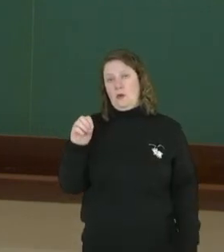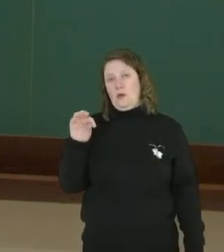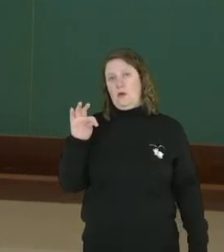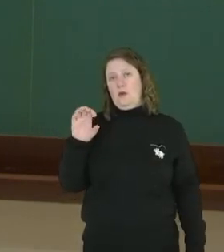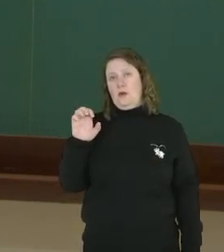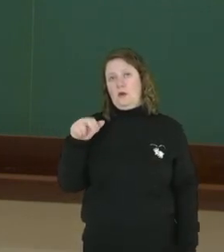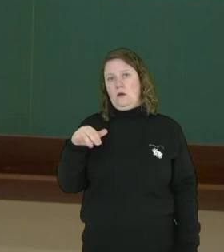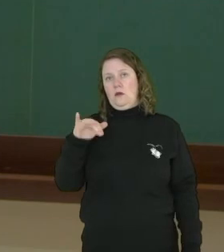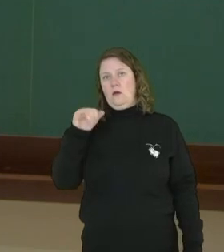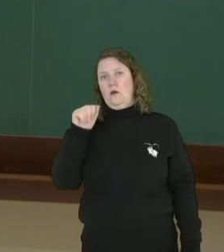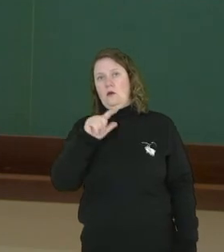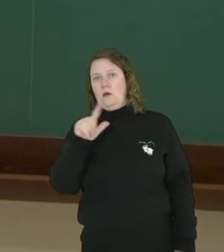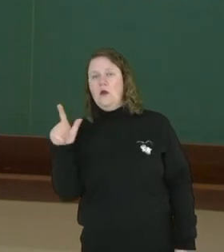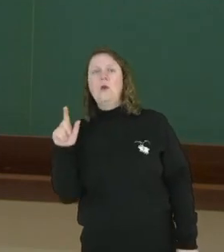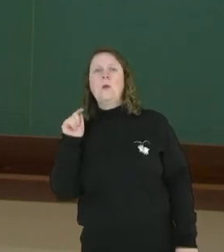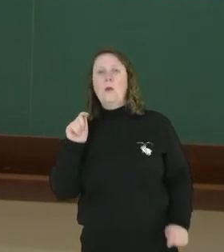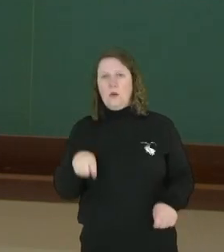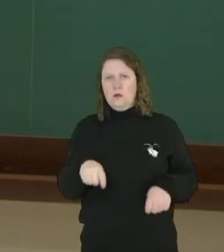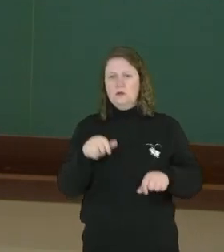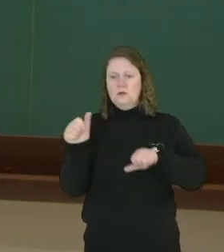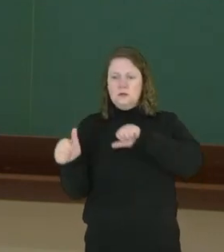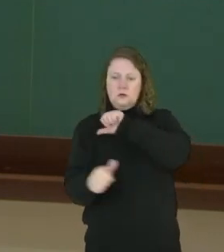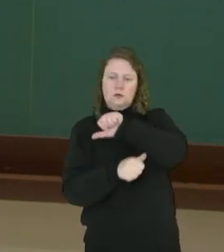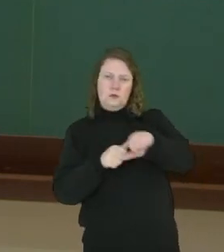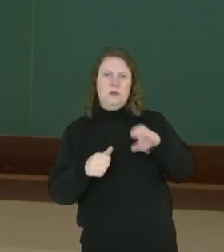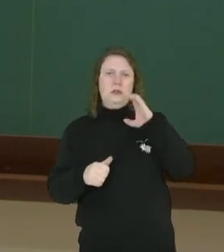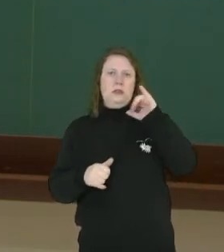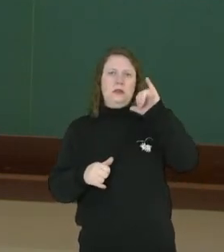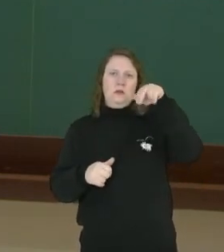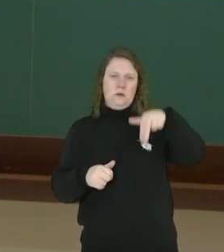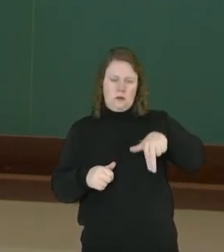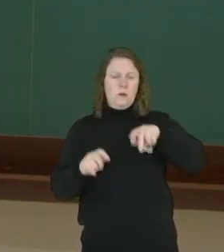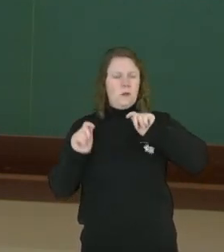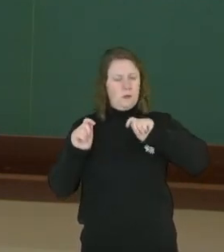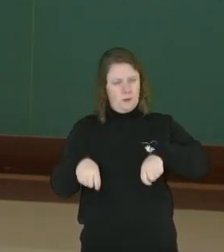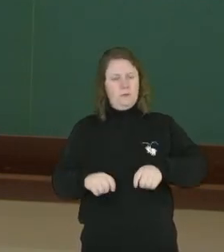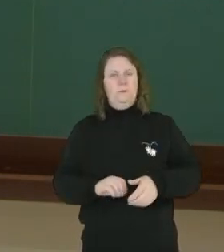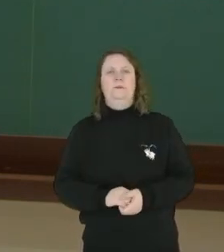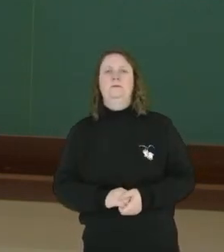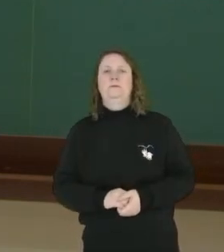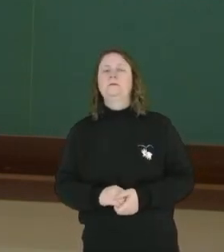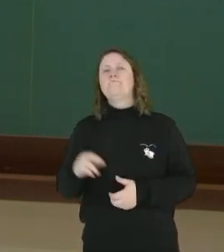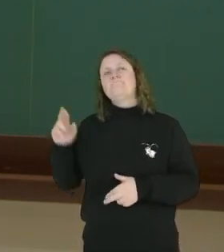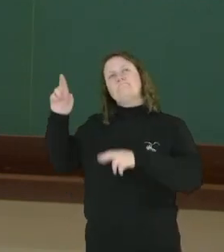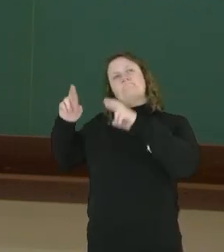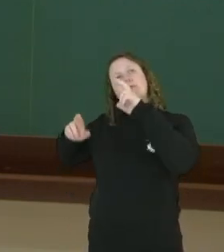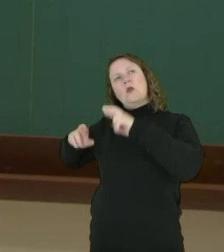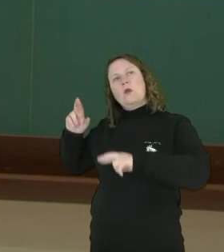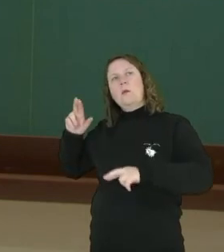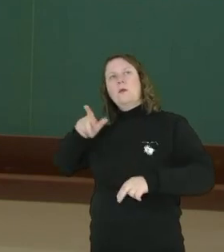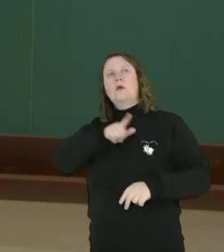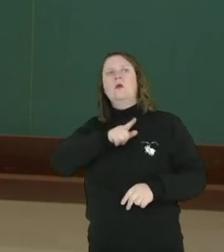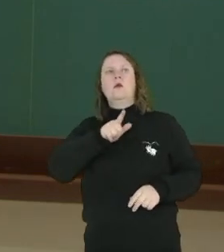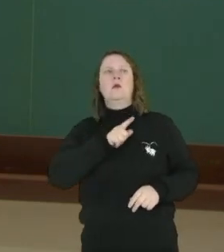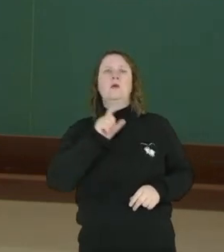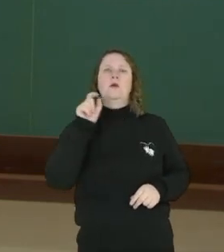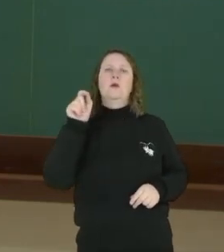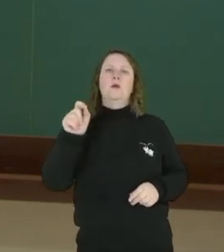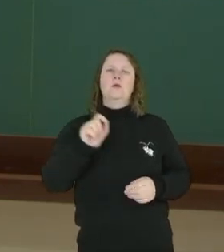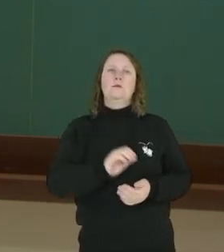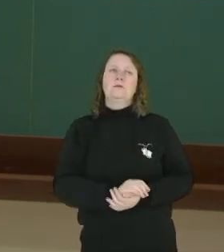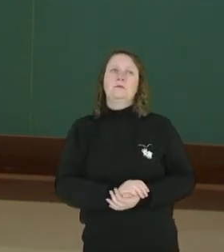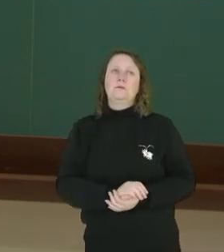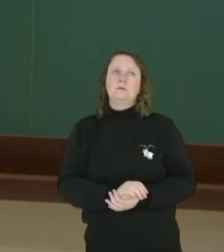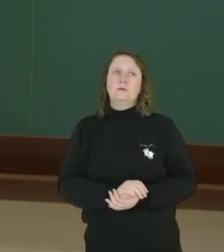mostrada, a energia potencial em energia cinética. Então, se você for analisar, a gente teria o seguinte, que